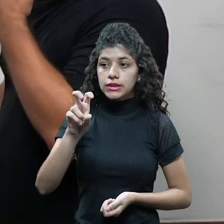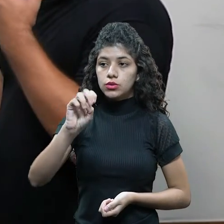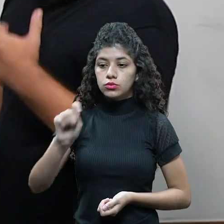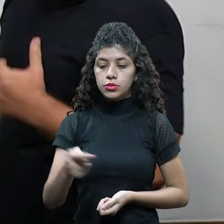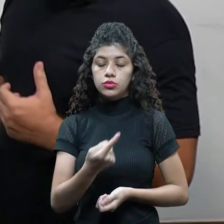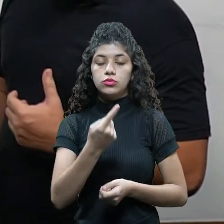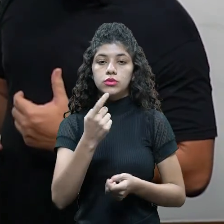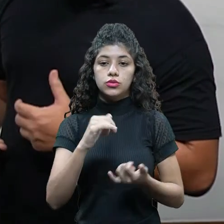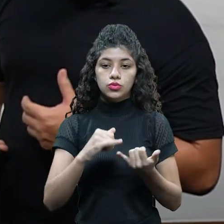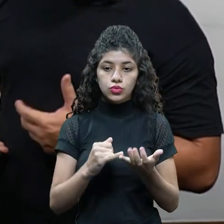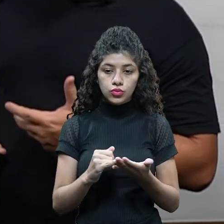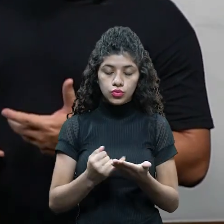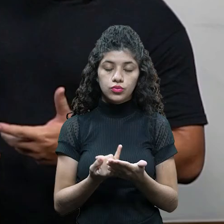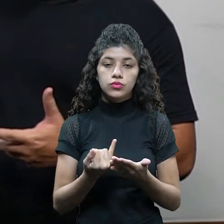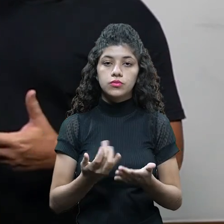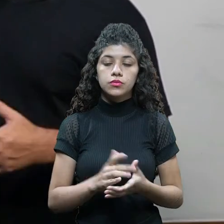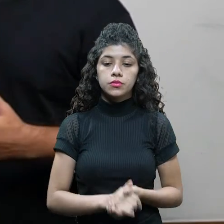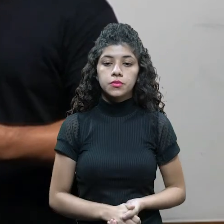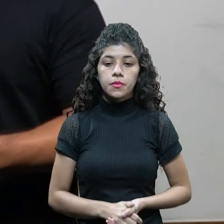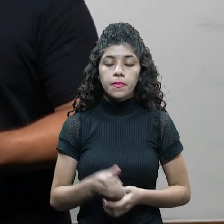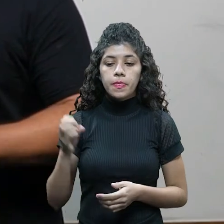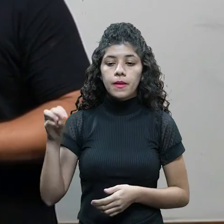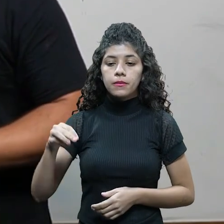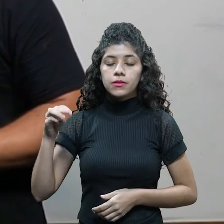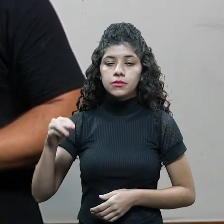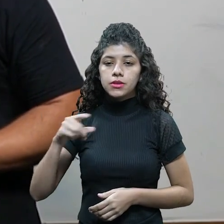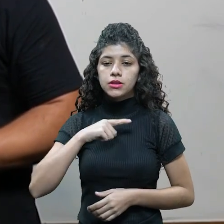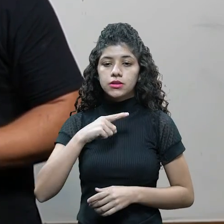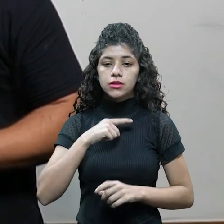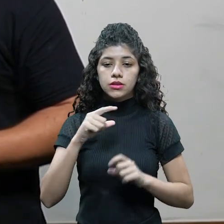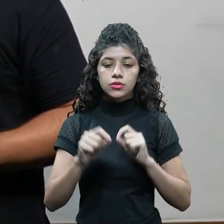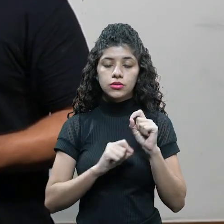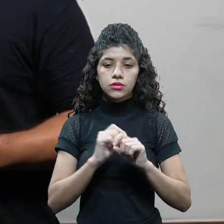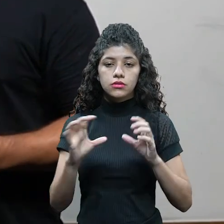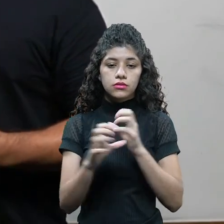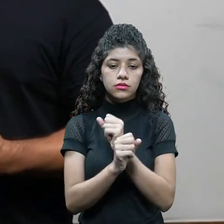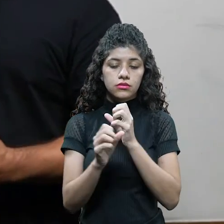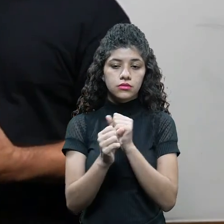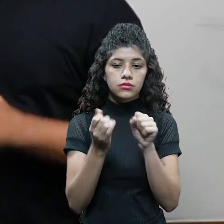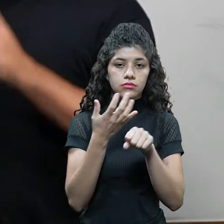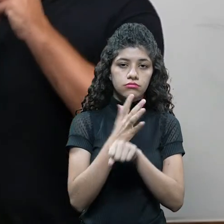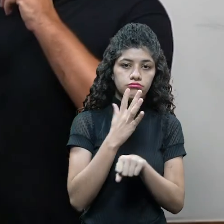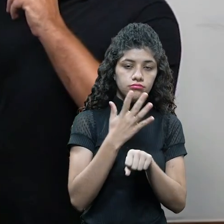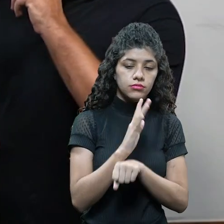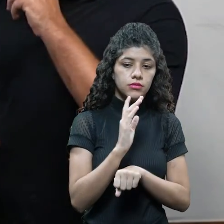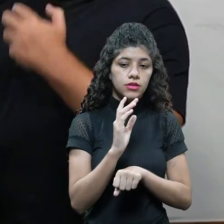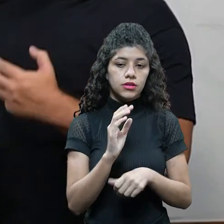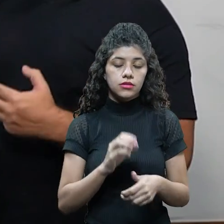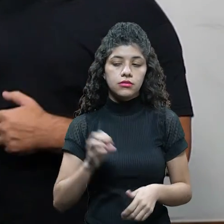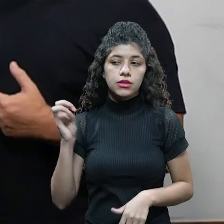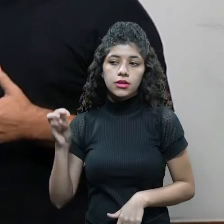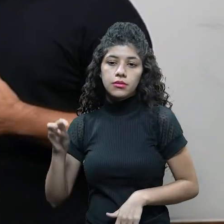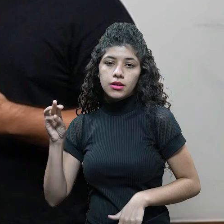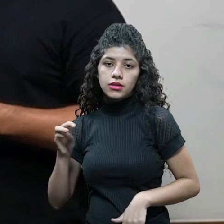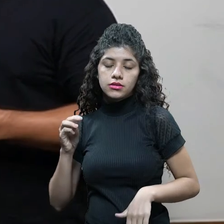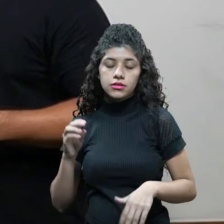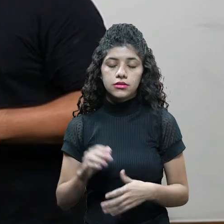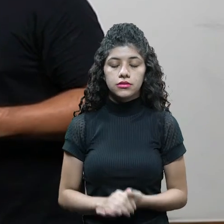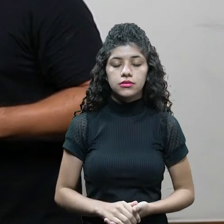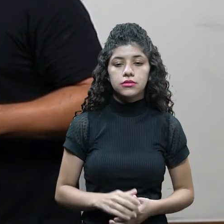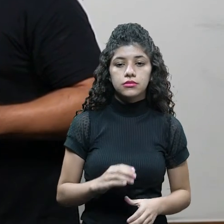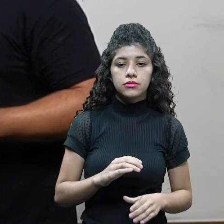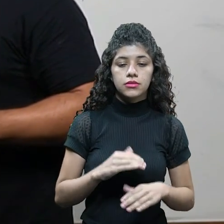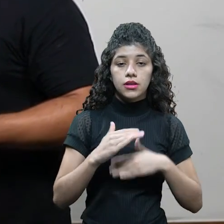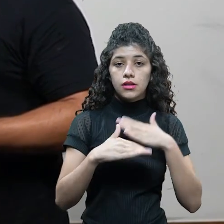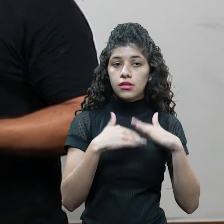juros. Essa parte da matemática, que nós chamamos aqui de cálculos técnicos, é a famosa matemática comercial, que ela é importante